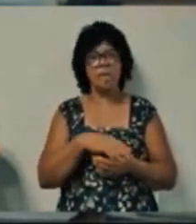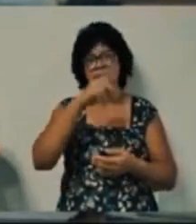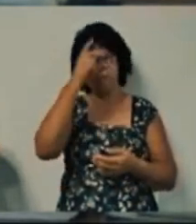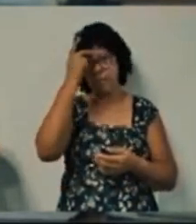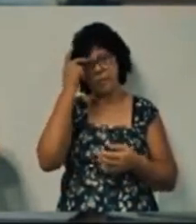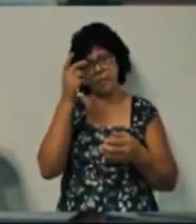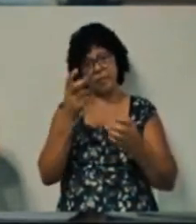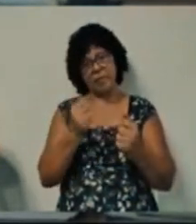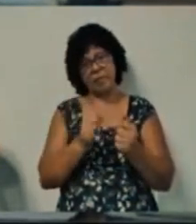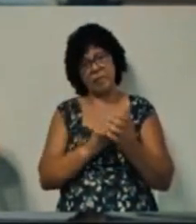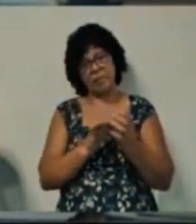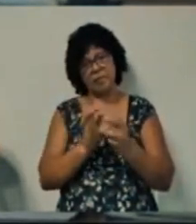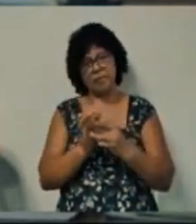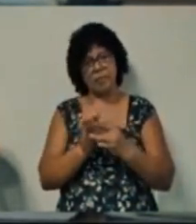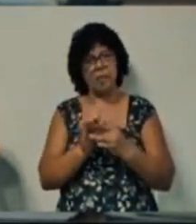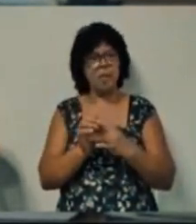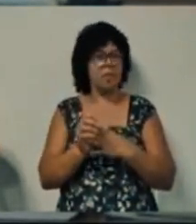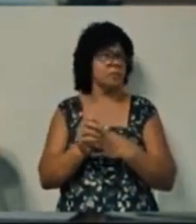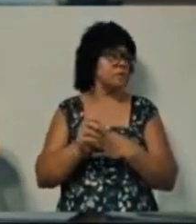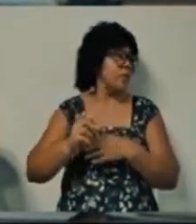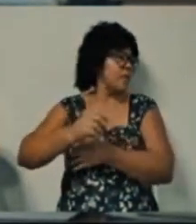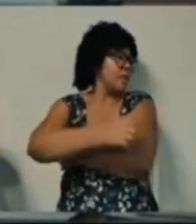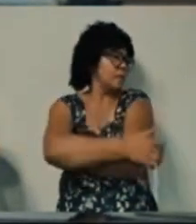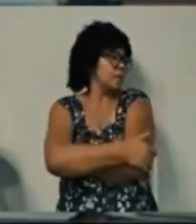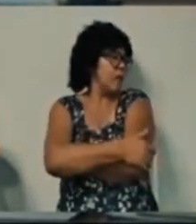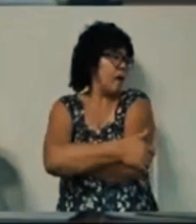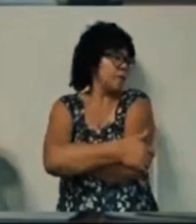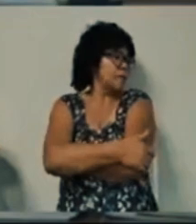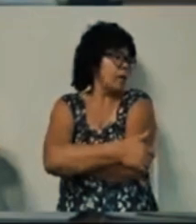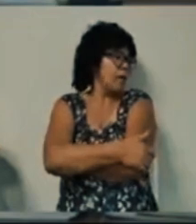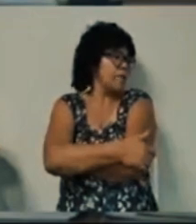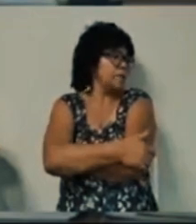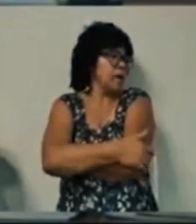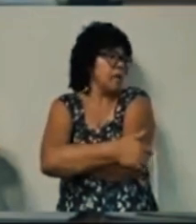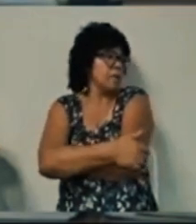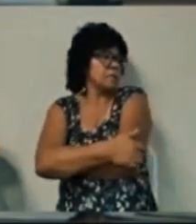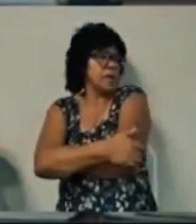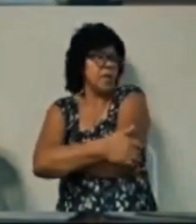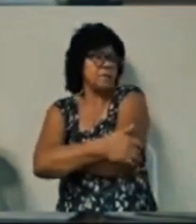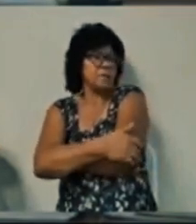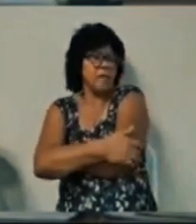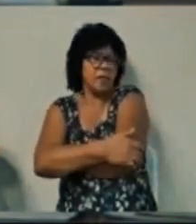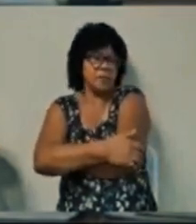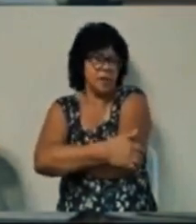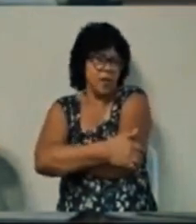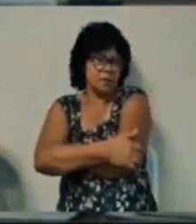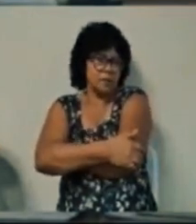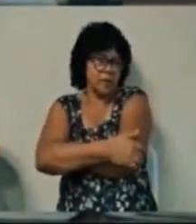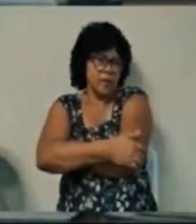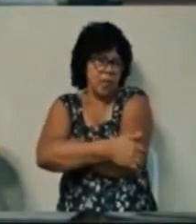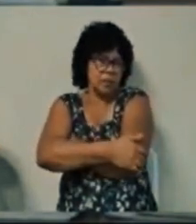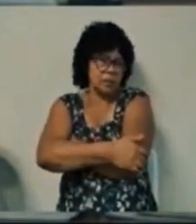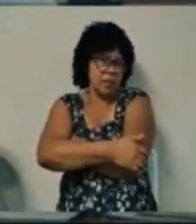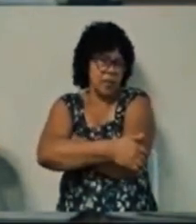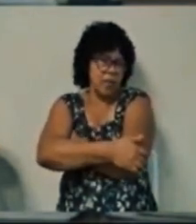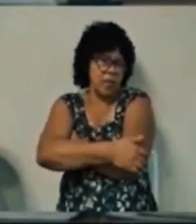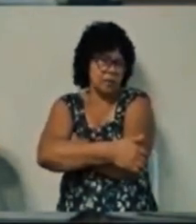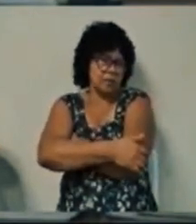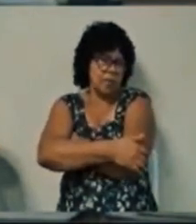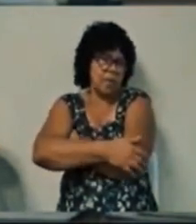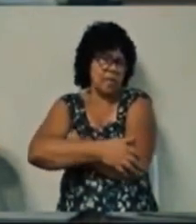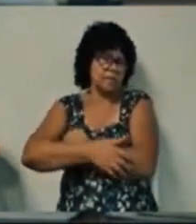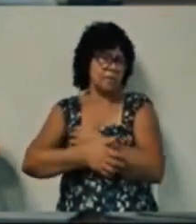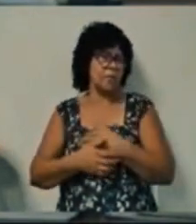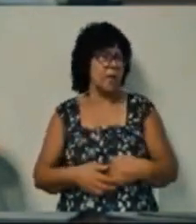salvas através da instrumentalidade da pessoa de cada um de vocês, dos pais que estão lá. Que Deus possa continuar usando